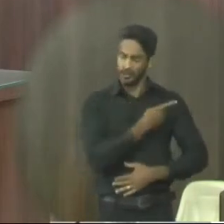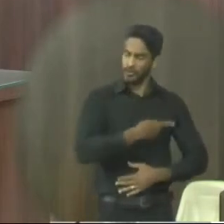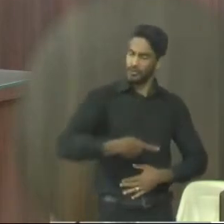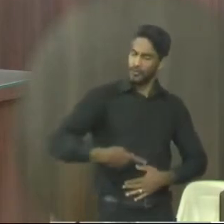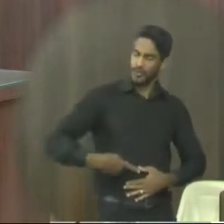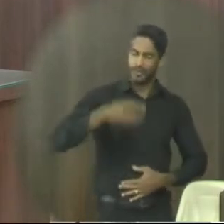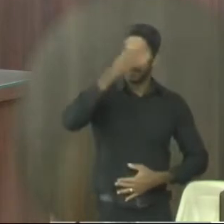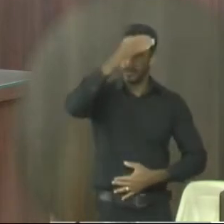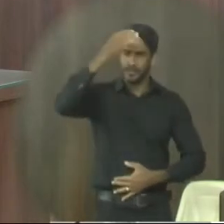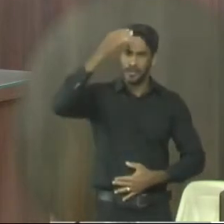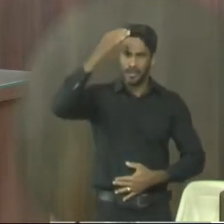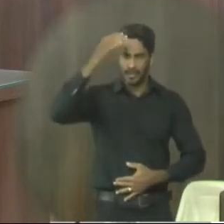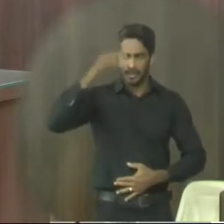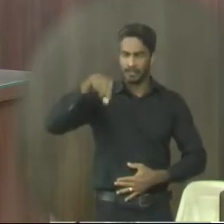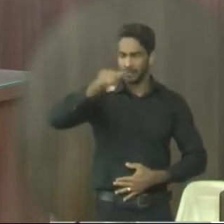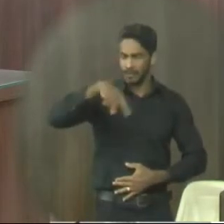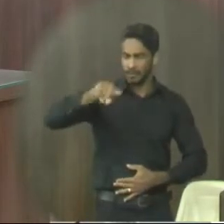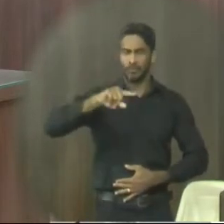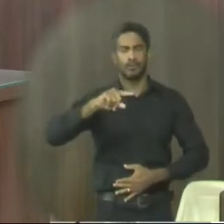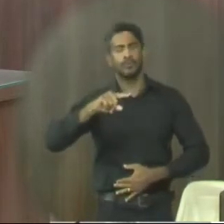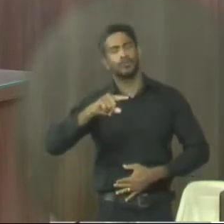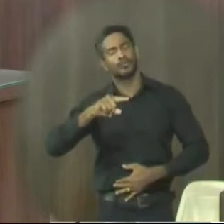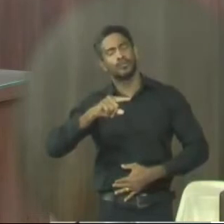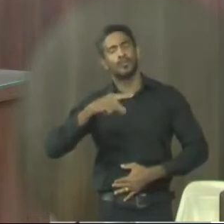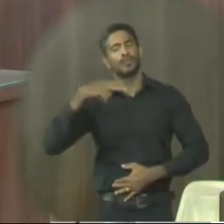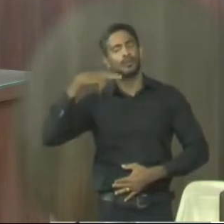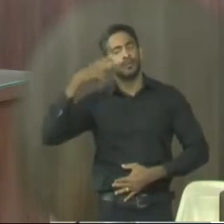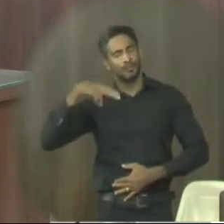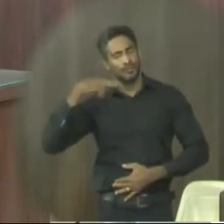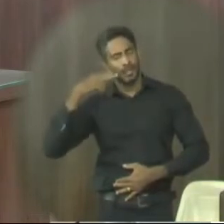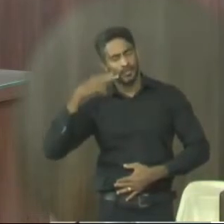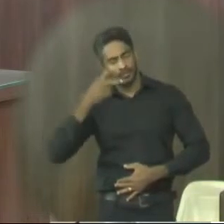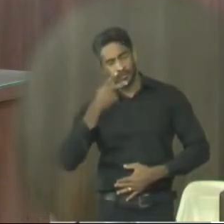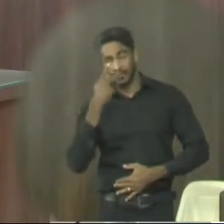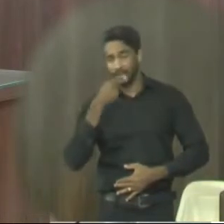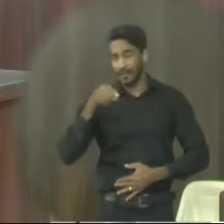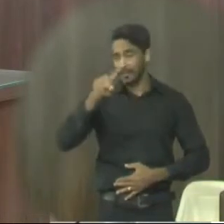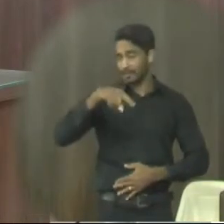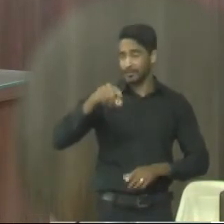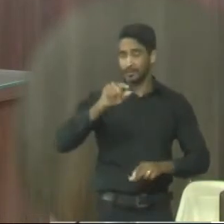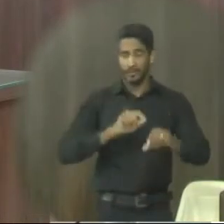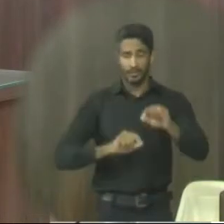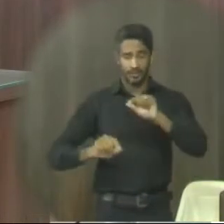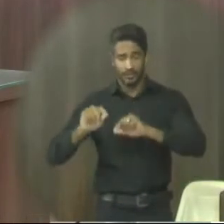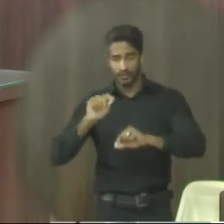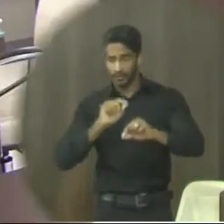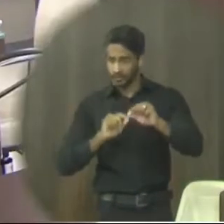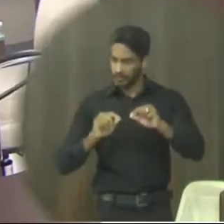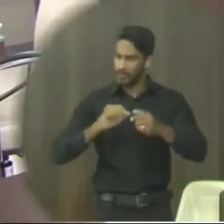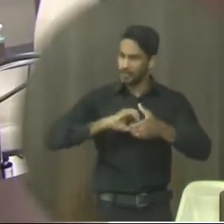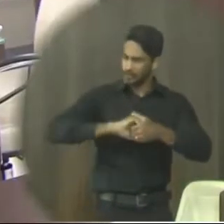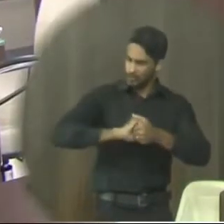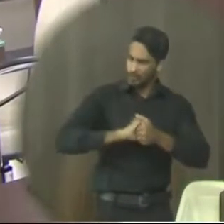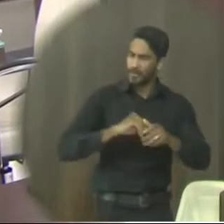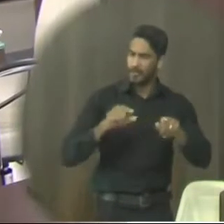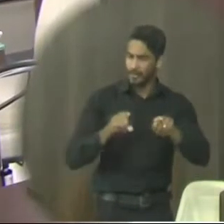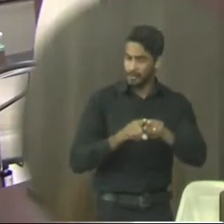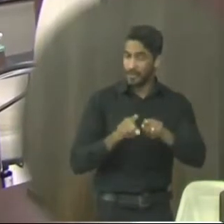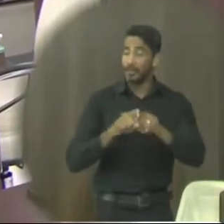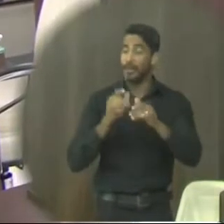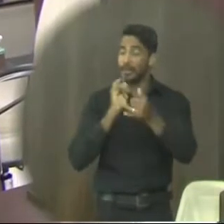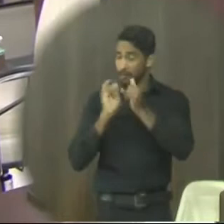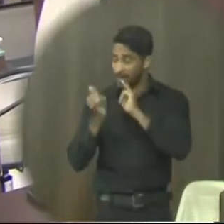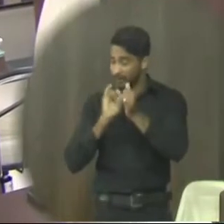da Câmara, novos vereadores, dirijo-me a Vossa Excelência com cordiais cumprimentos para se comunicar